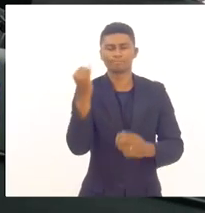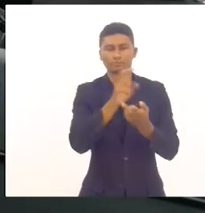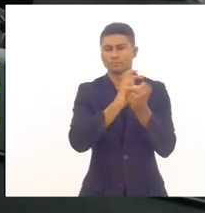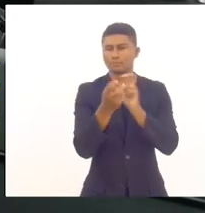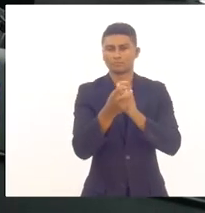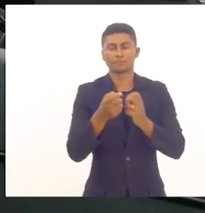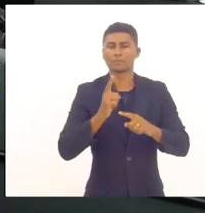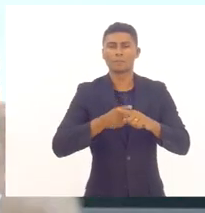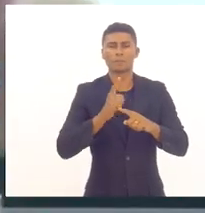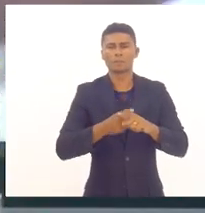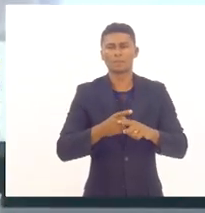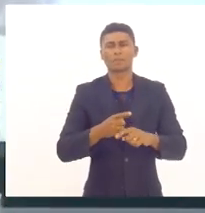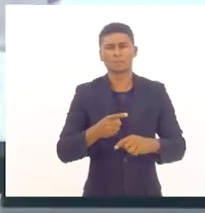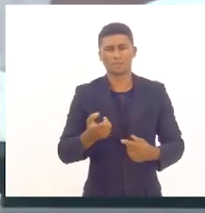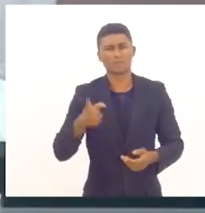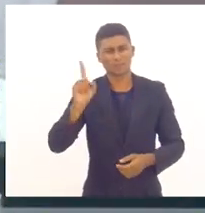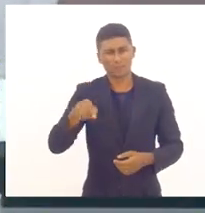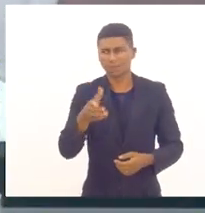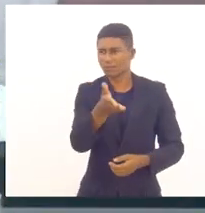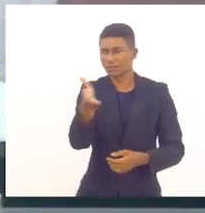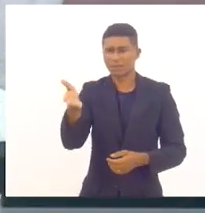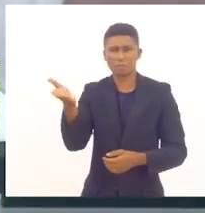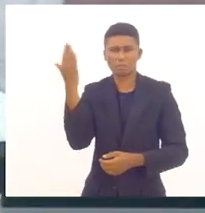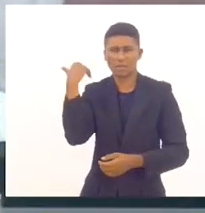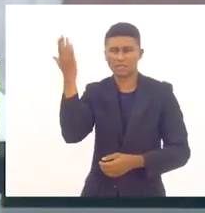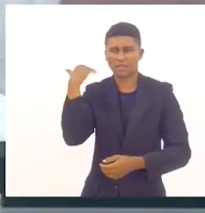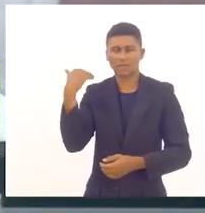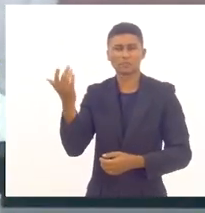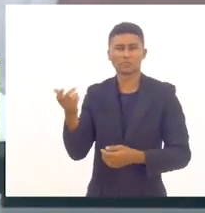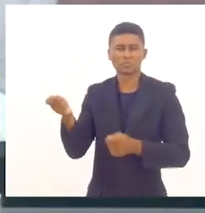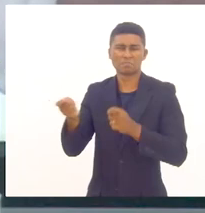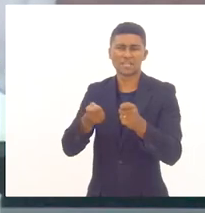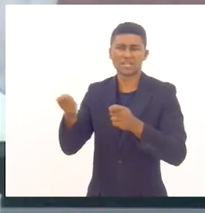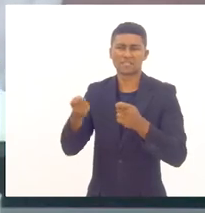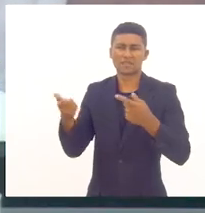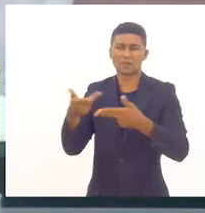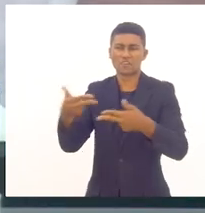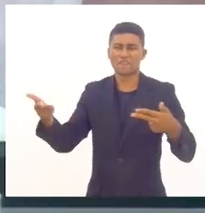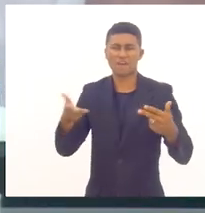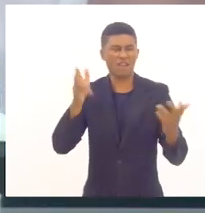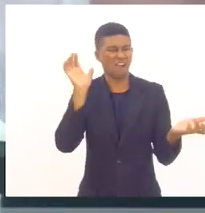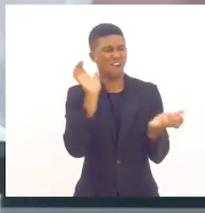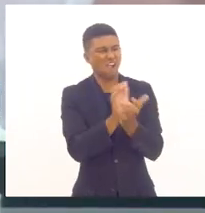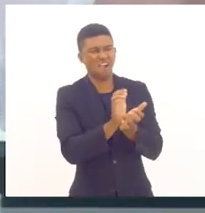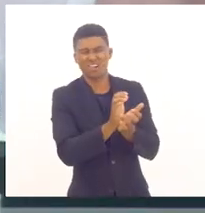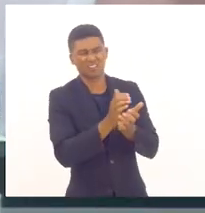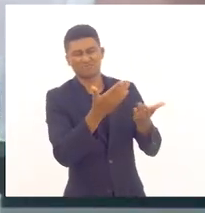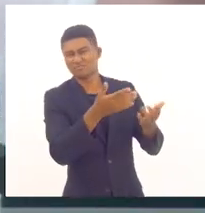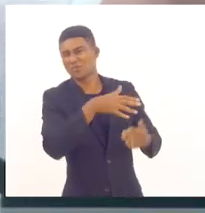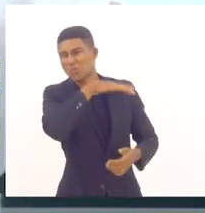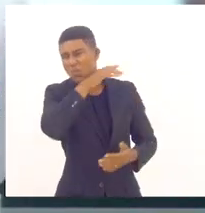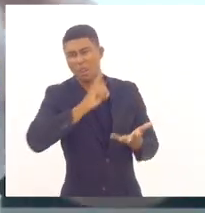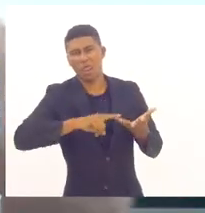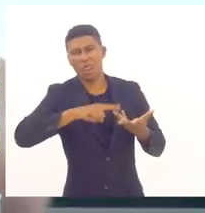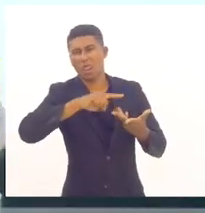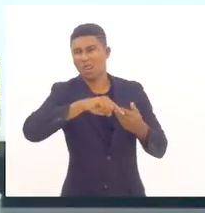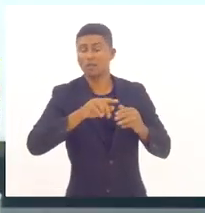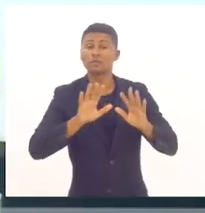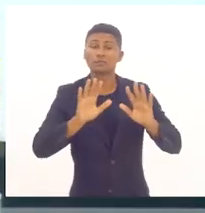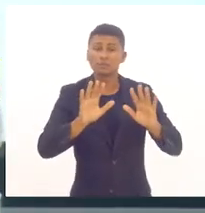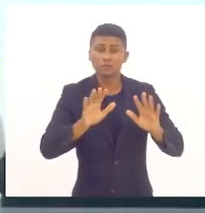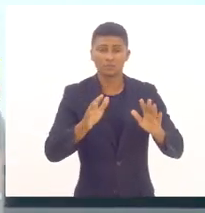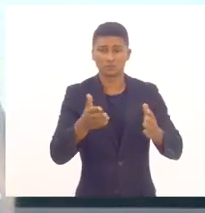federações foram desmoralizadas por várias administrações lá de trás. Elas foram desmoralizadas. E o trabalho